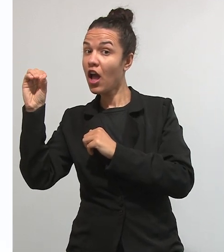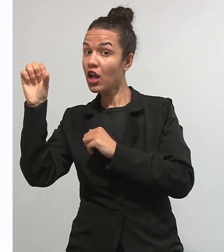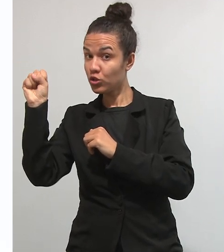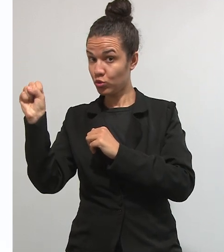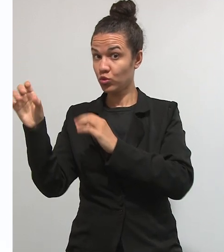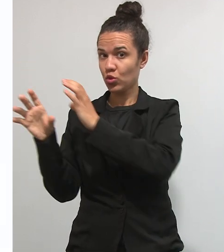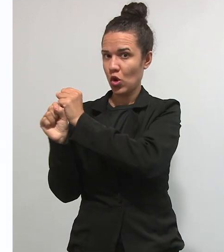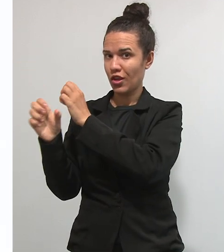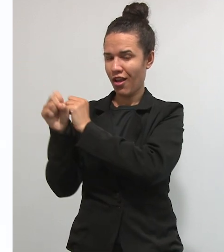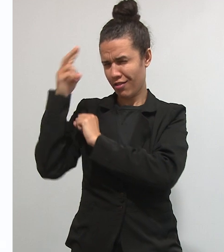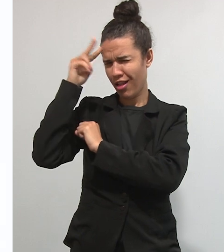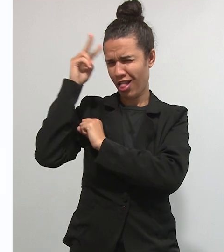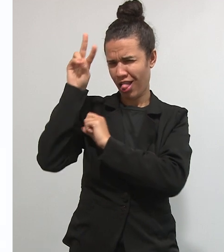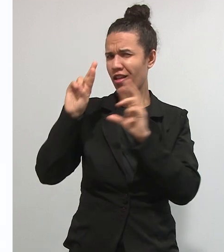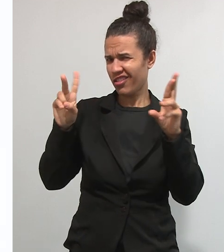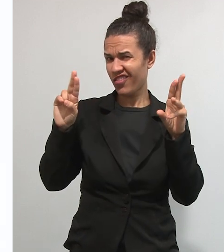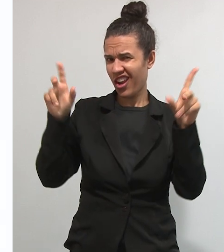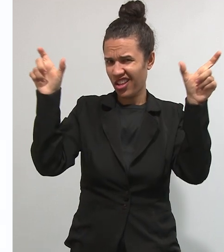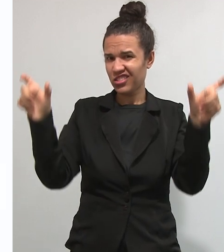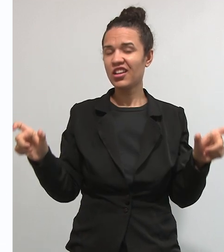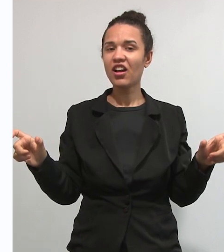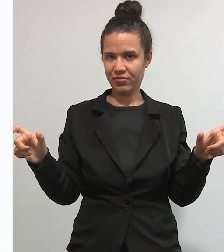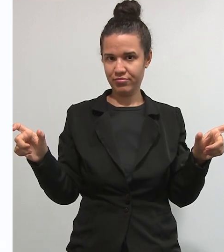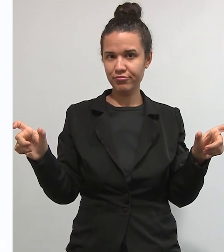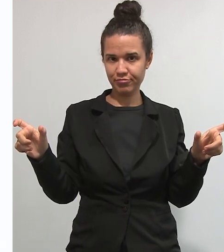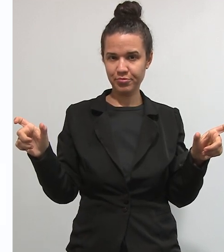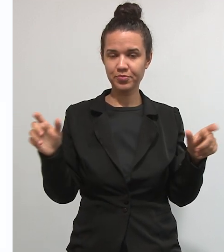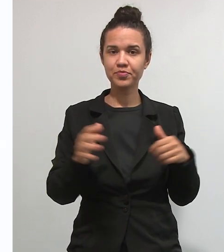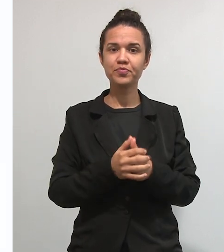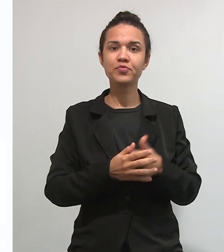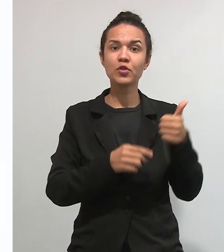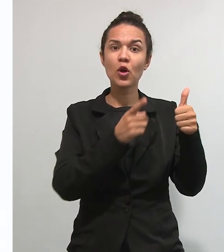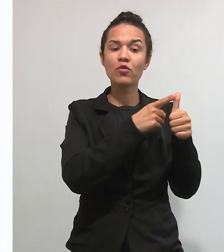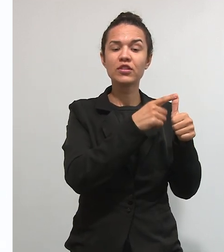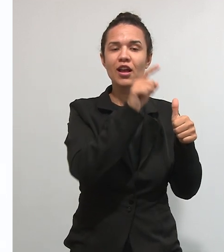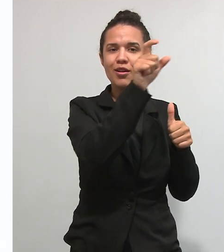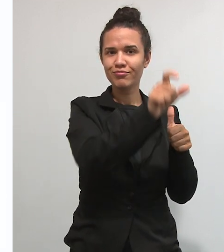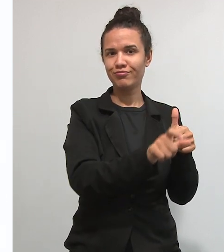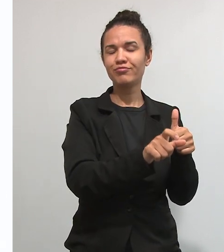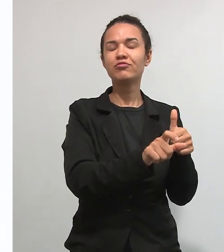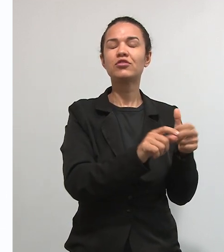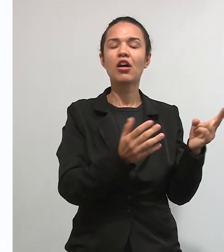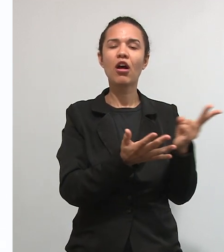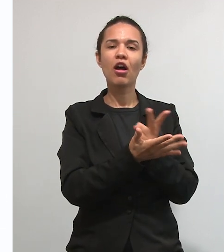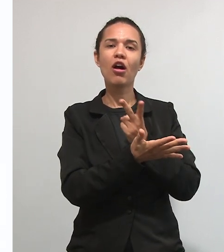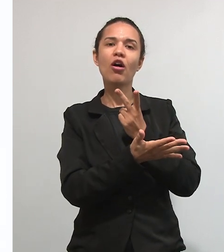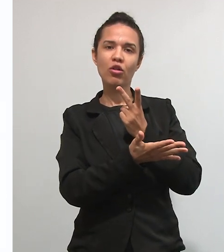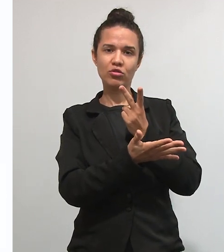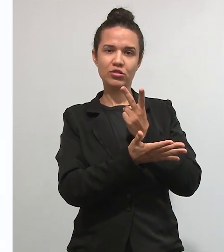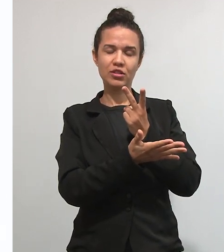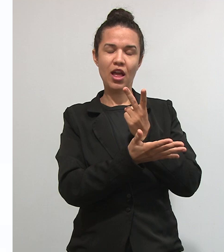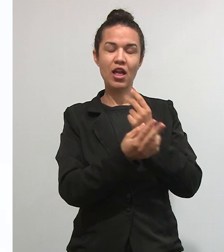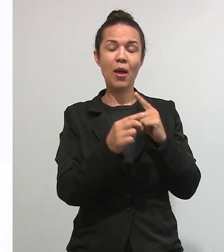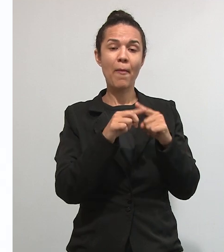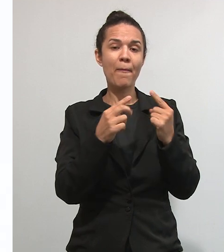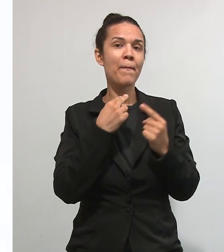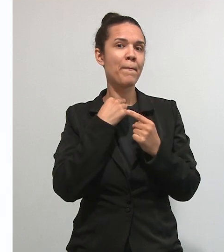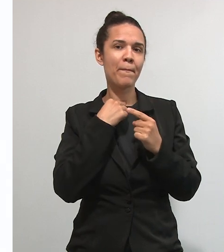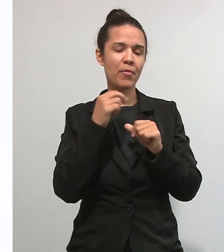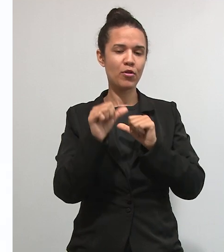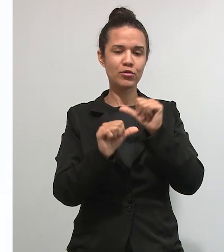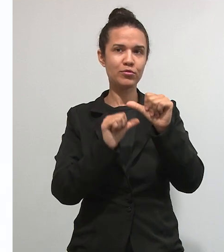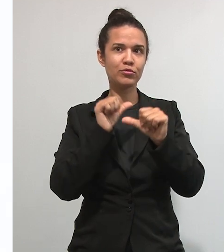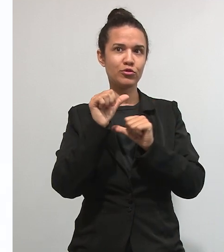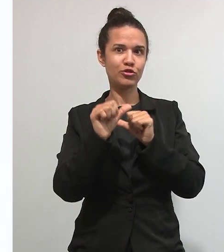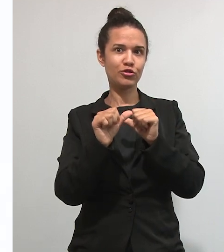lá de ato e fato contábil? Alguém lembra? O ato contábil é o quê? É o acontecimento que não